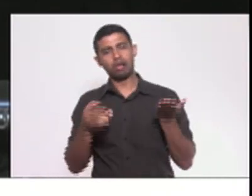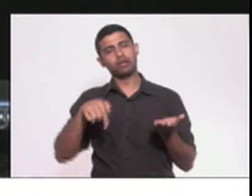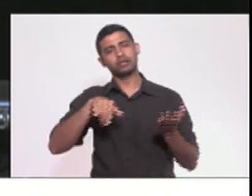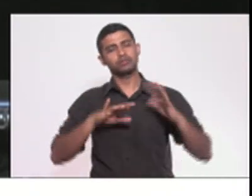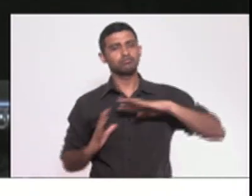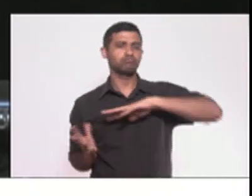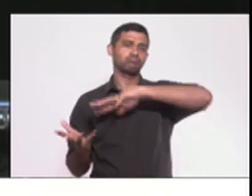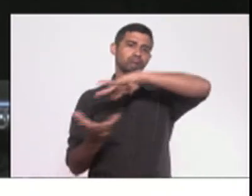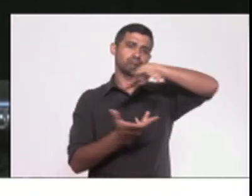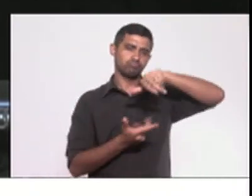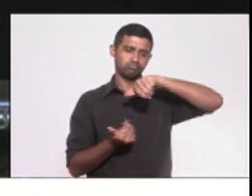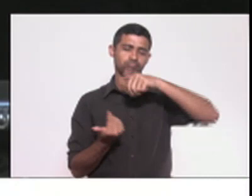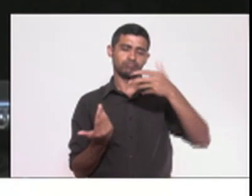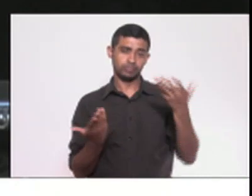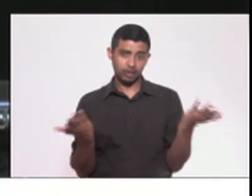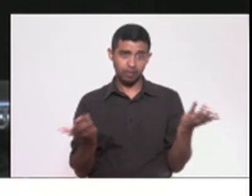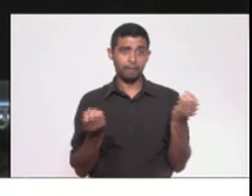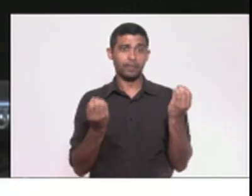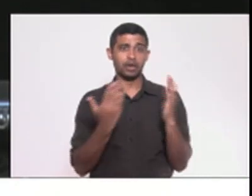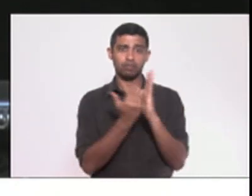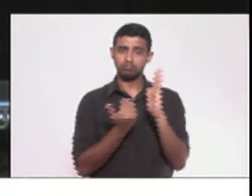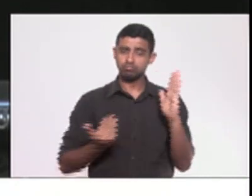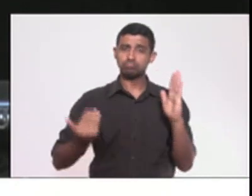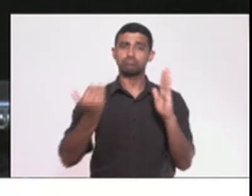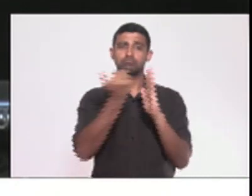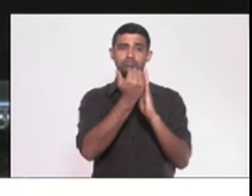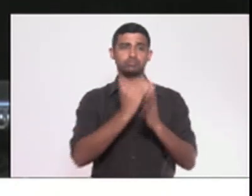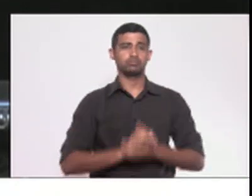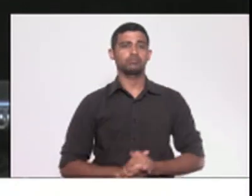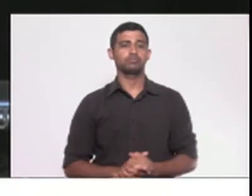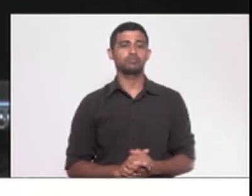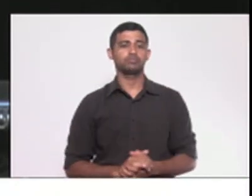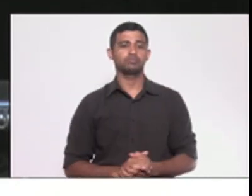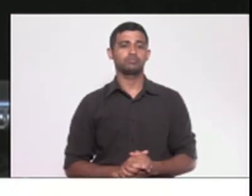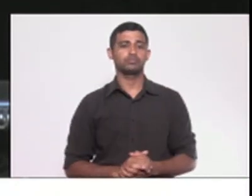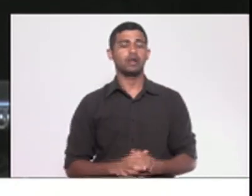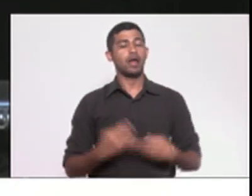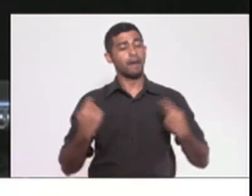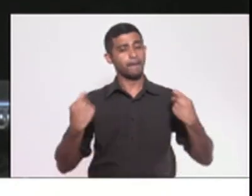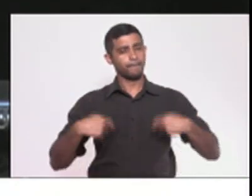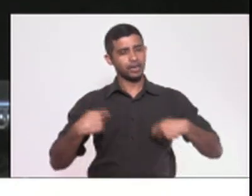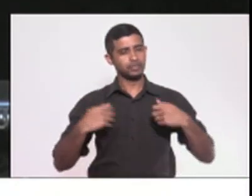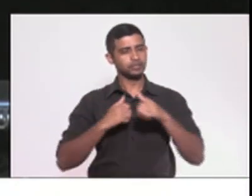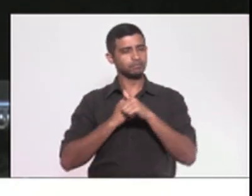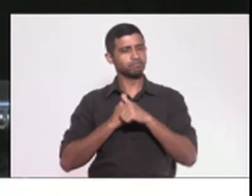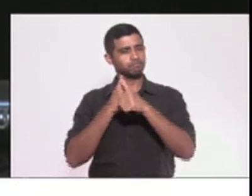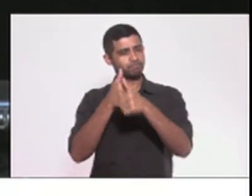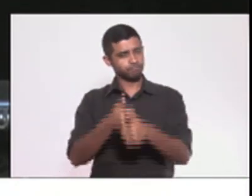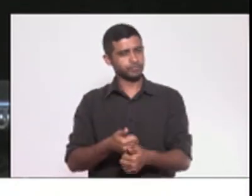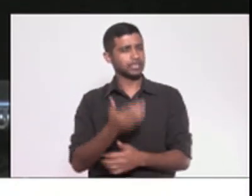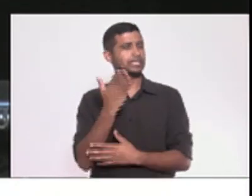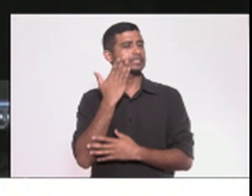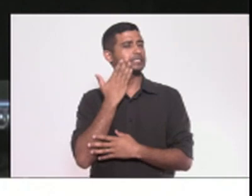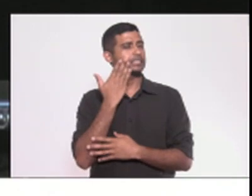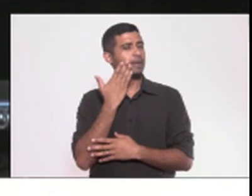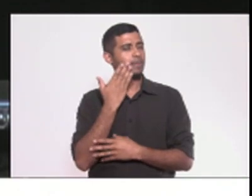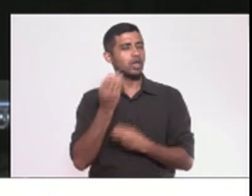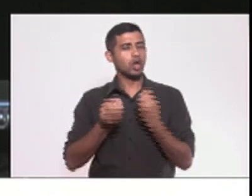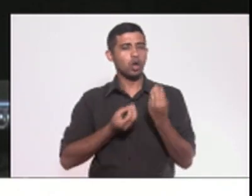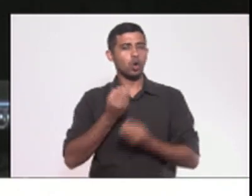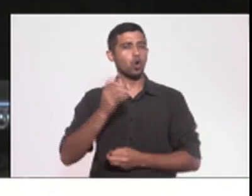Para que isso avance, quem legisla precisa estar próximo e conhecer as soluções